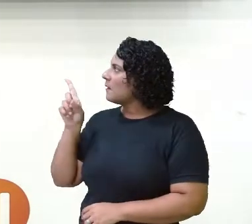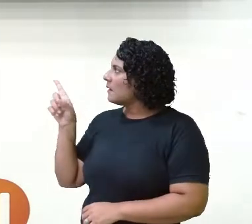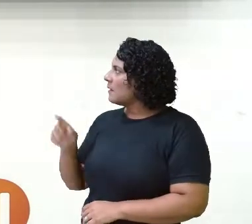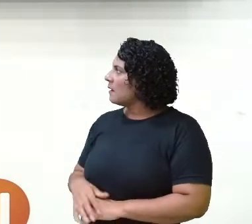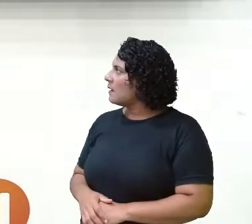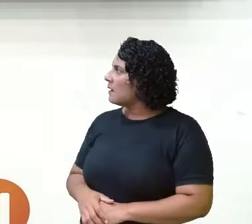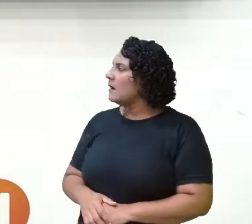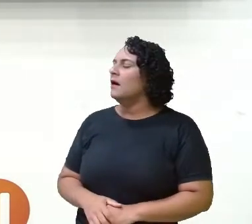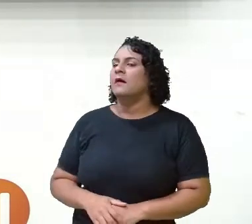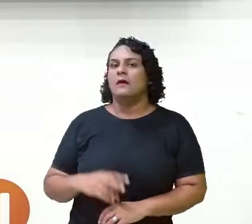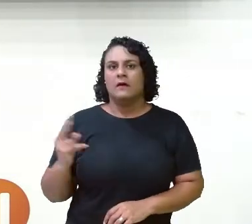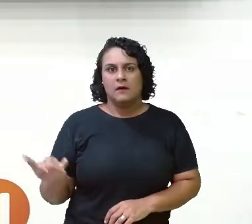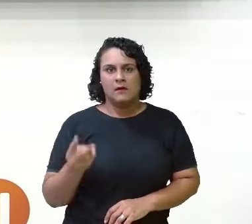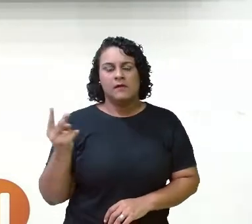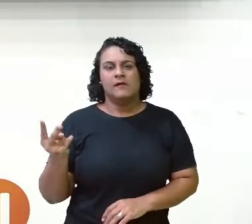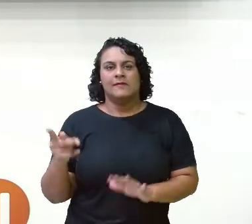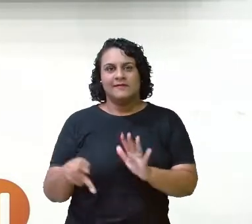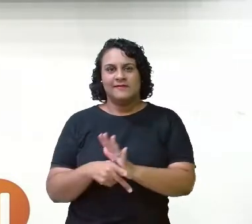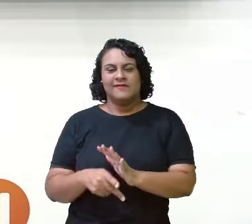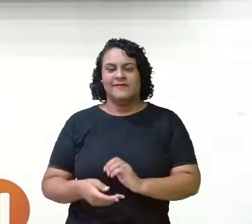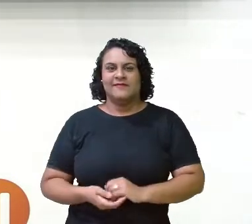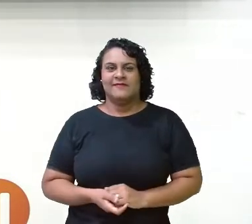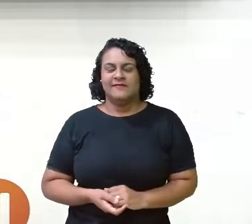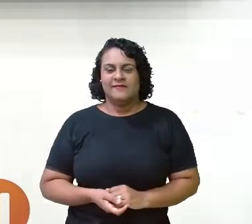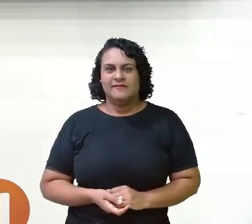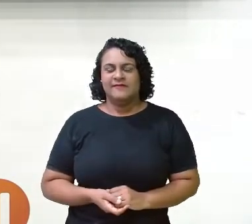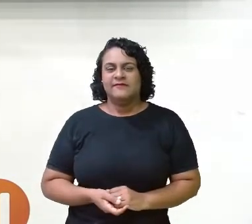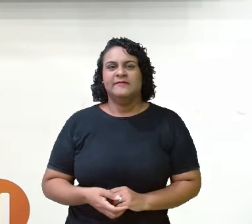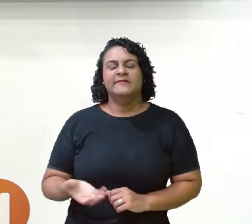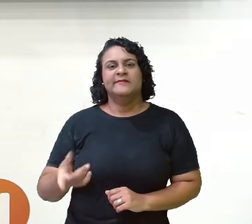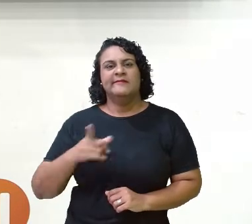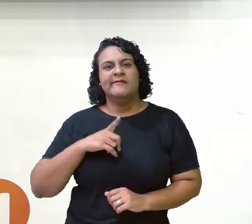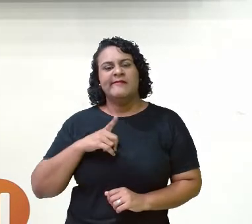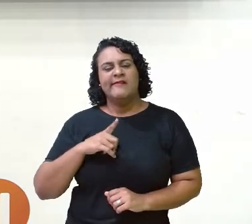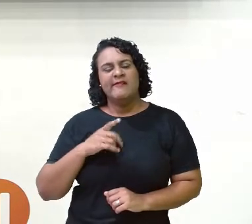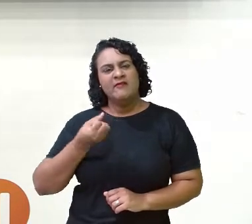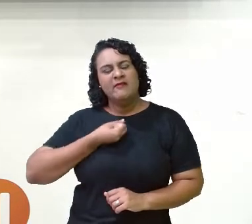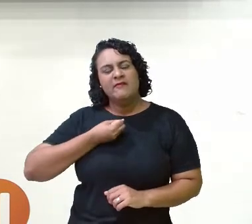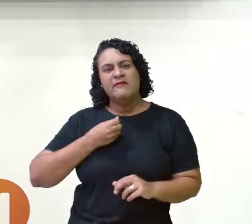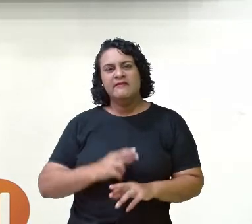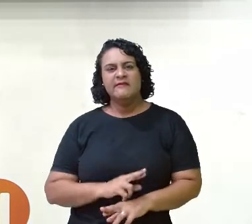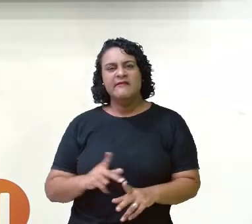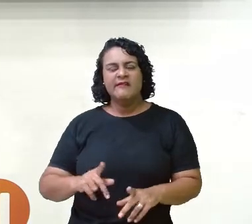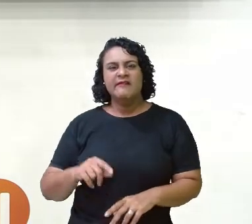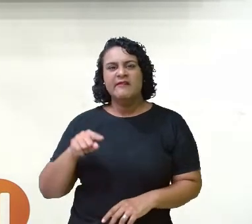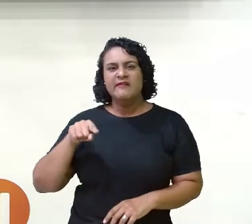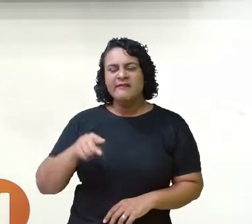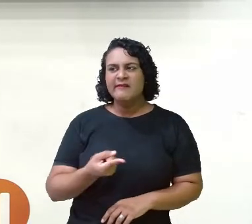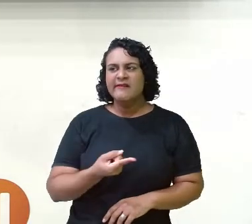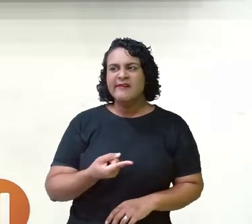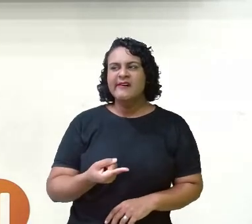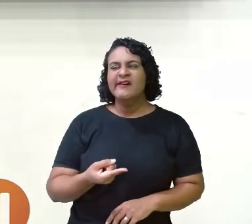os valores aqui, tá? Vamos lá. Eu tenho um número diferente.